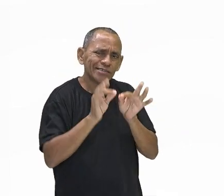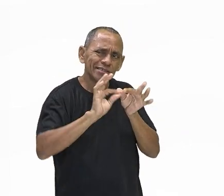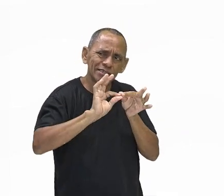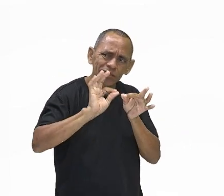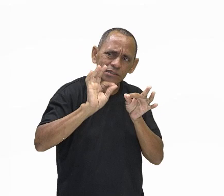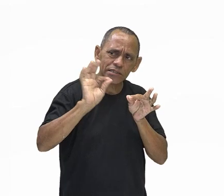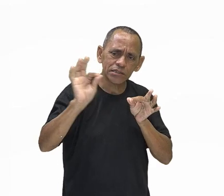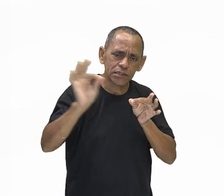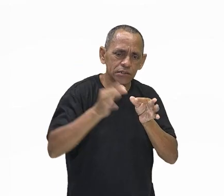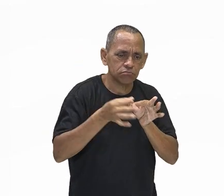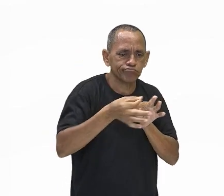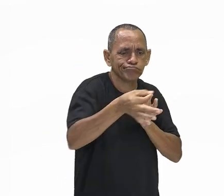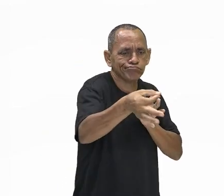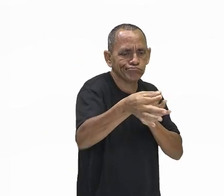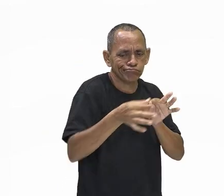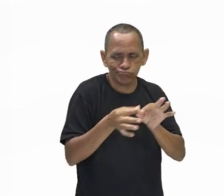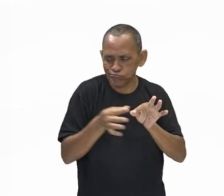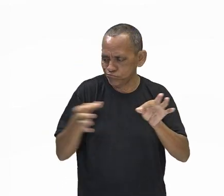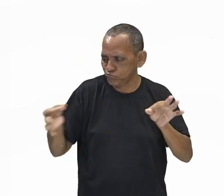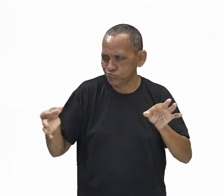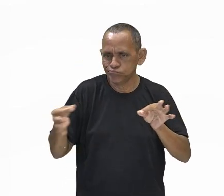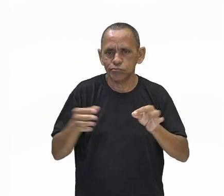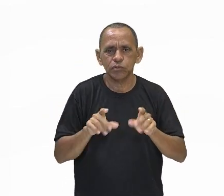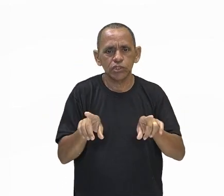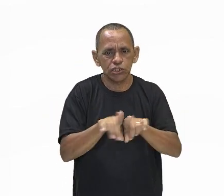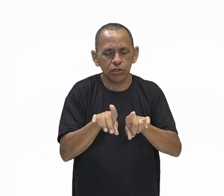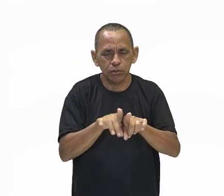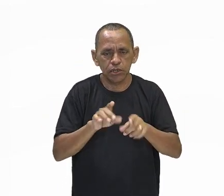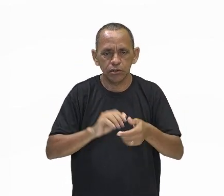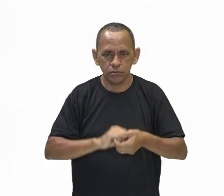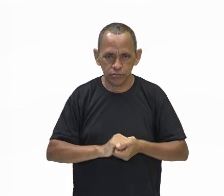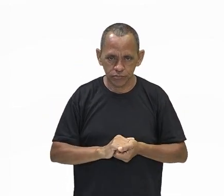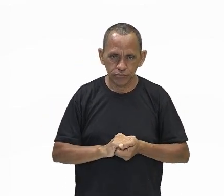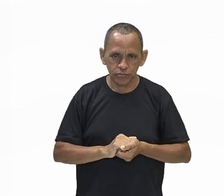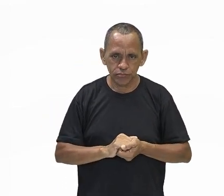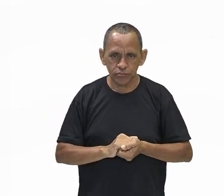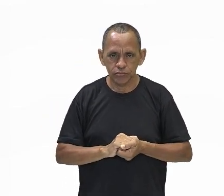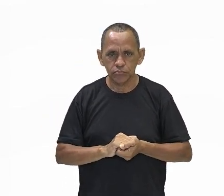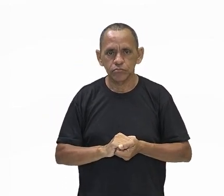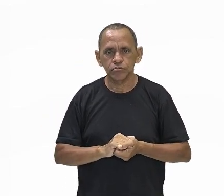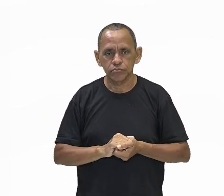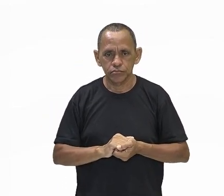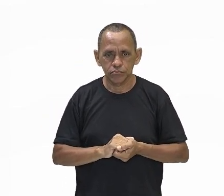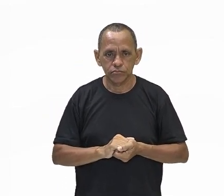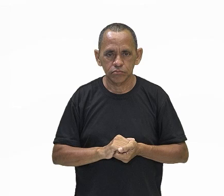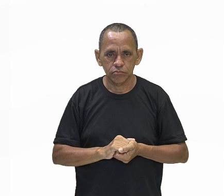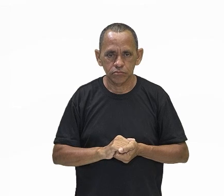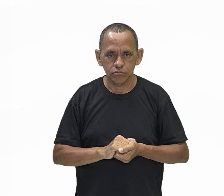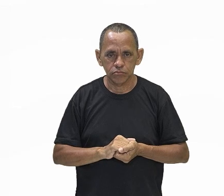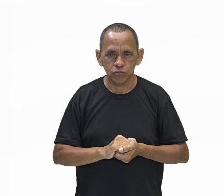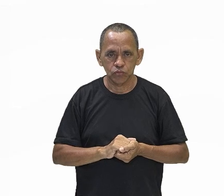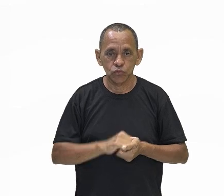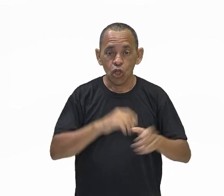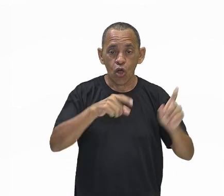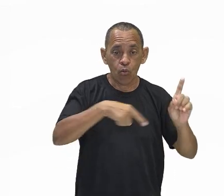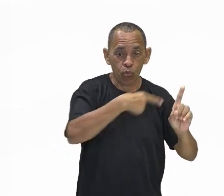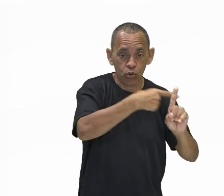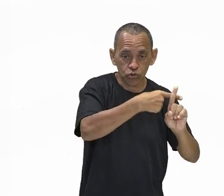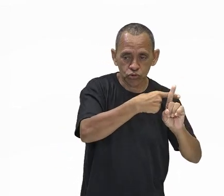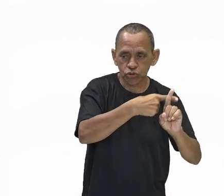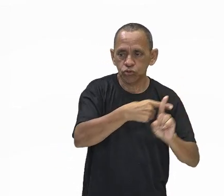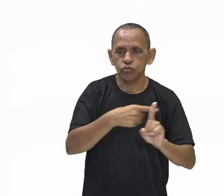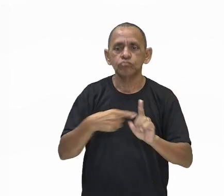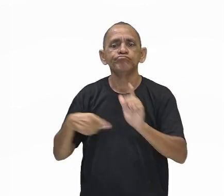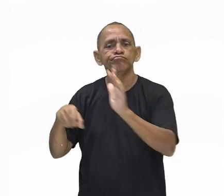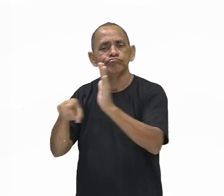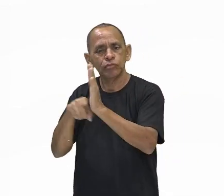E nas lentes divergentes, a distância focal é negativa. Então, na hora de você realizar esse cálculo, você tem que